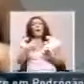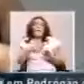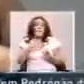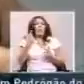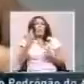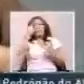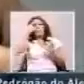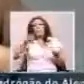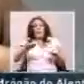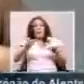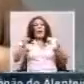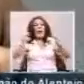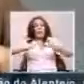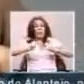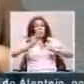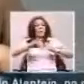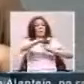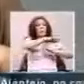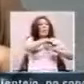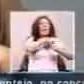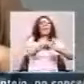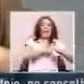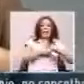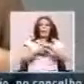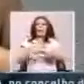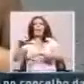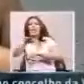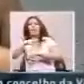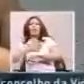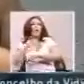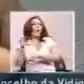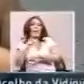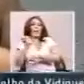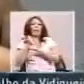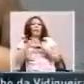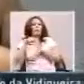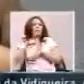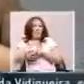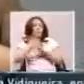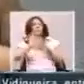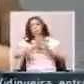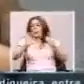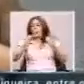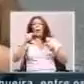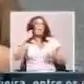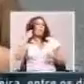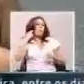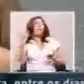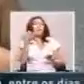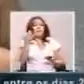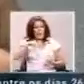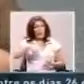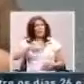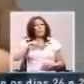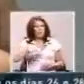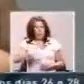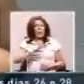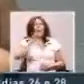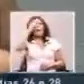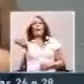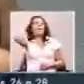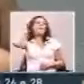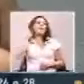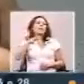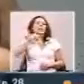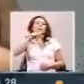de interesses entre aqueles que querem e aqueles que não querem a praxe. Ponto assente, em Portugal há alguns casos que não devem ser levados em conta.